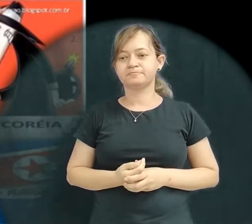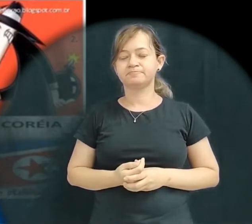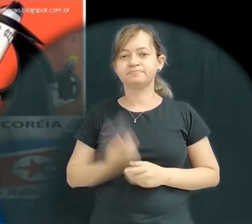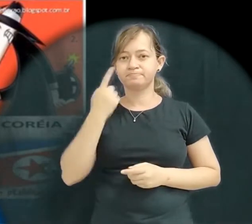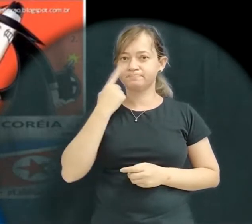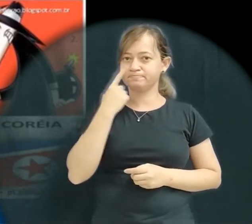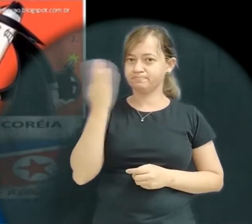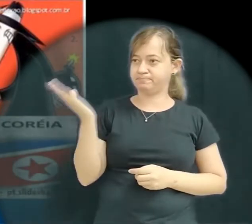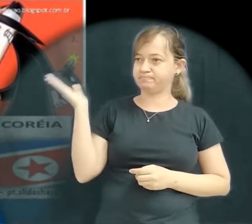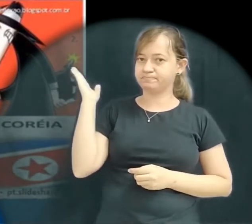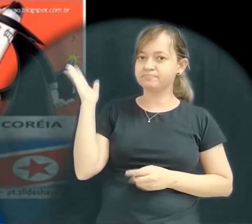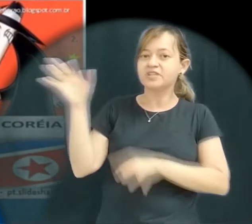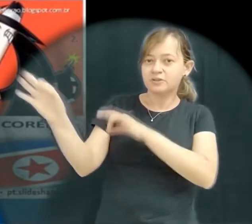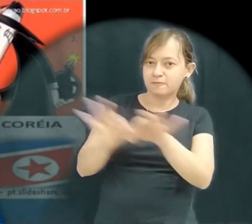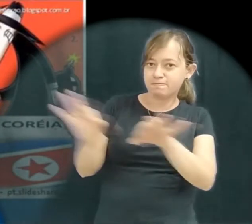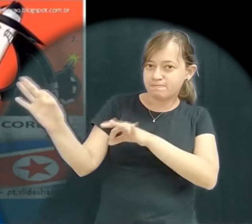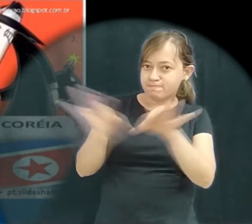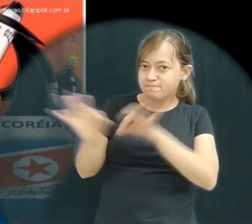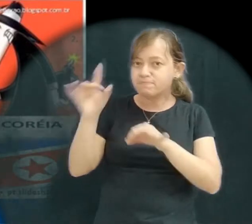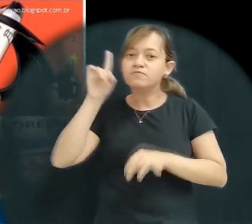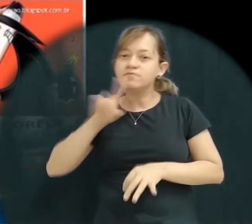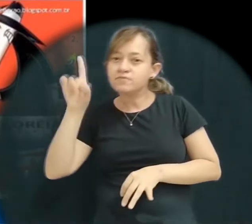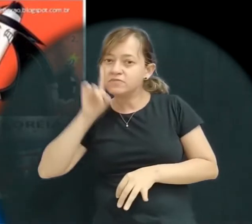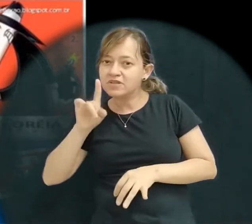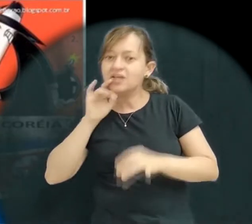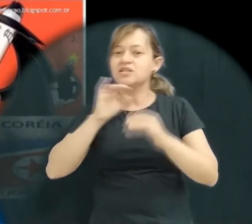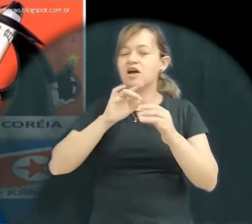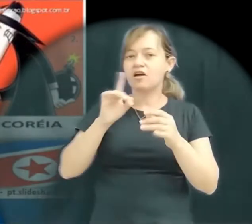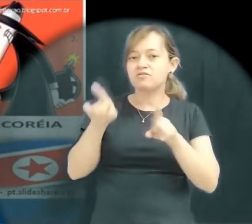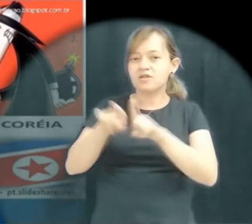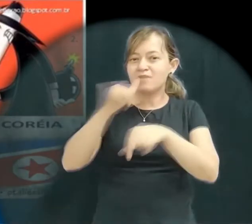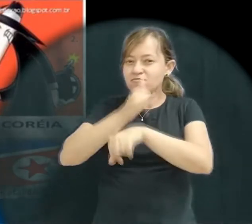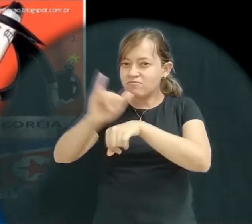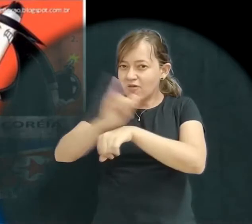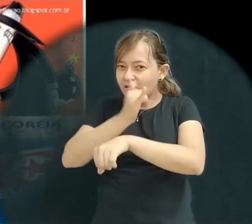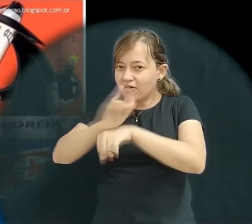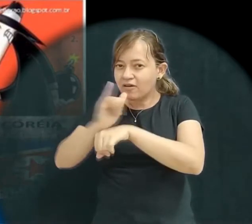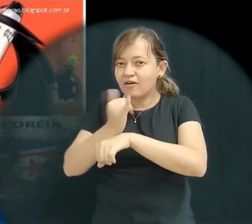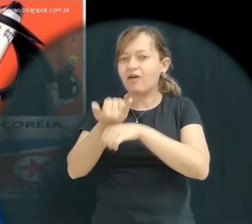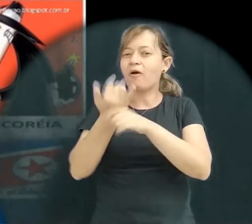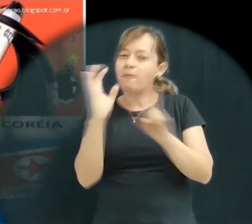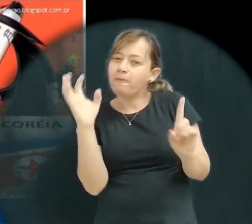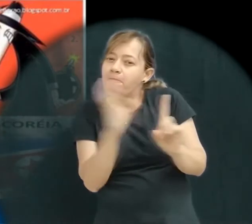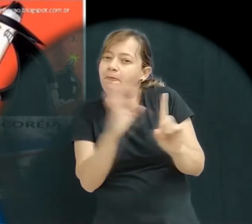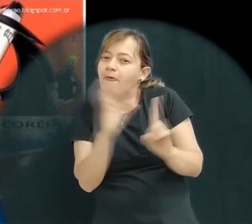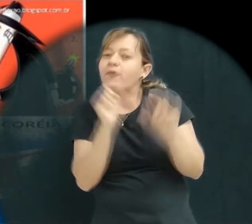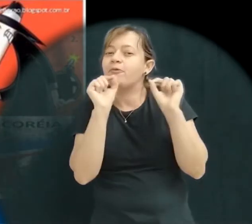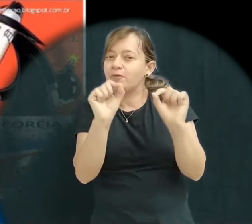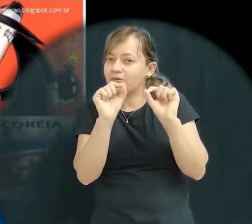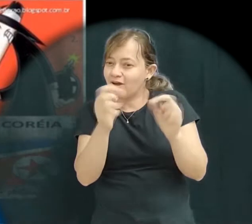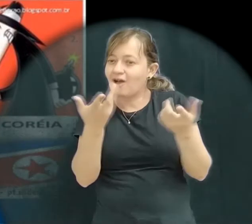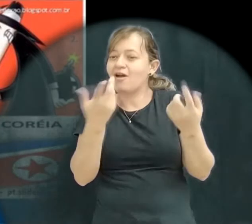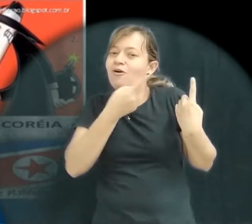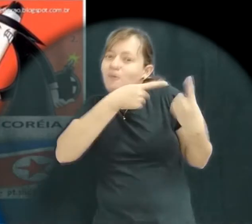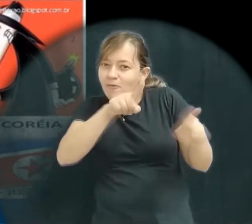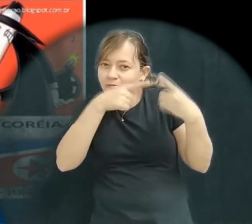As principais estratégias que tanto os Estados Unidos quanto a União Soviética usavam eram essas aqui. A provocação. Essa provocação